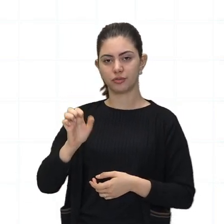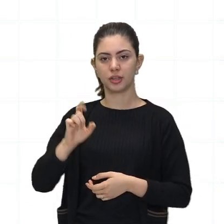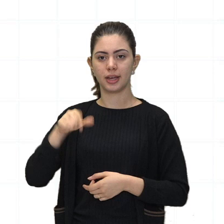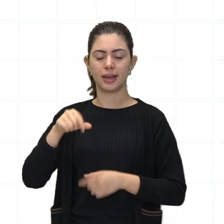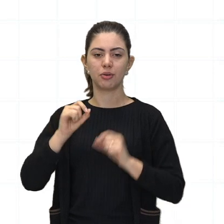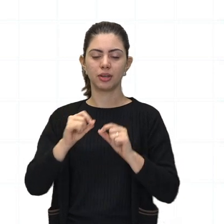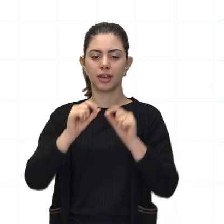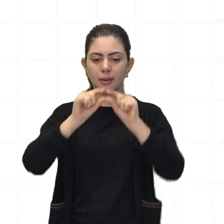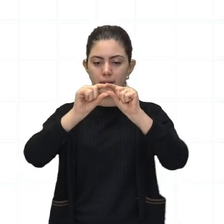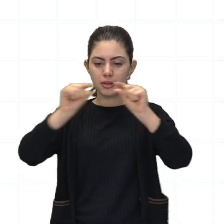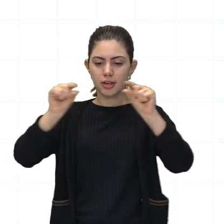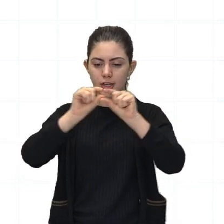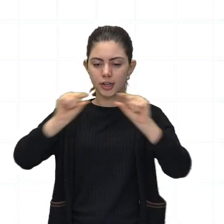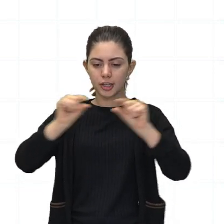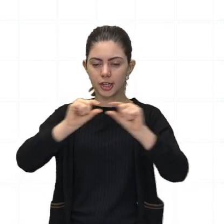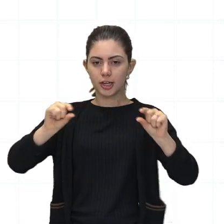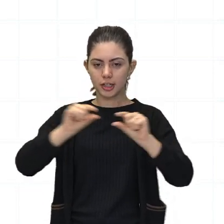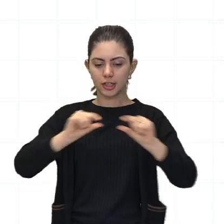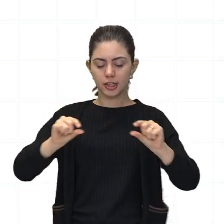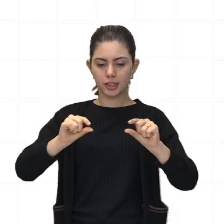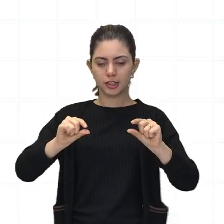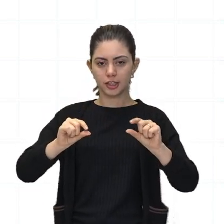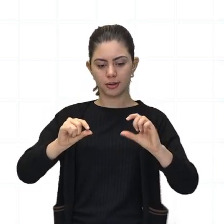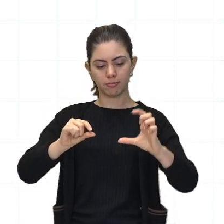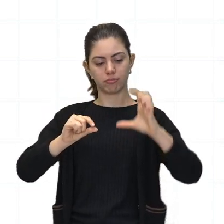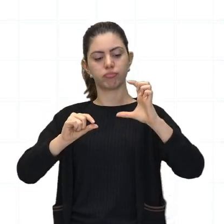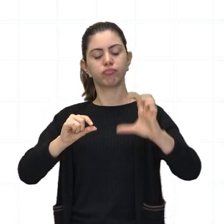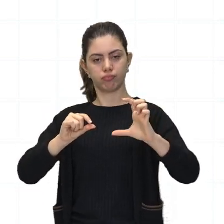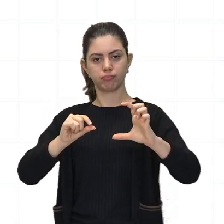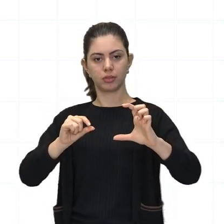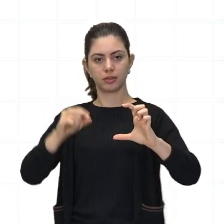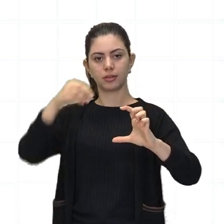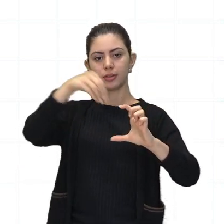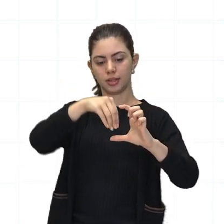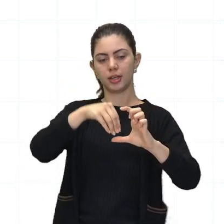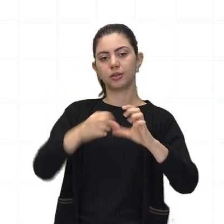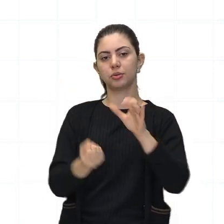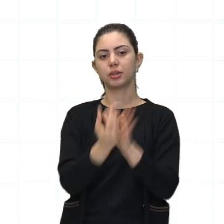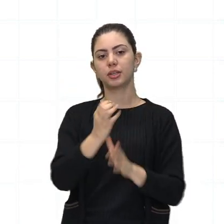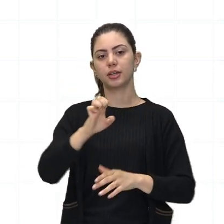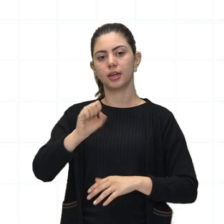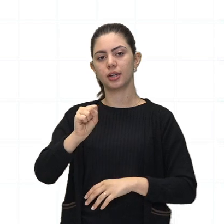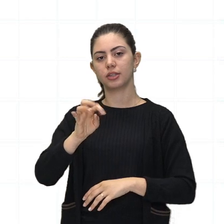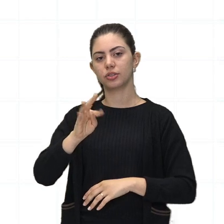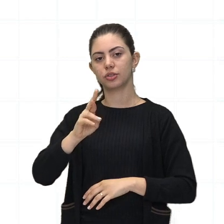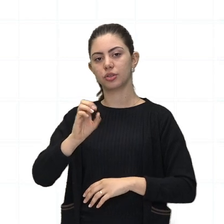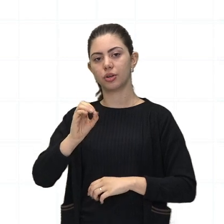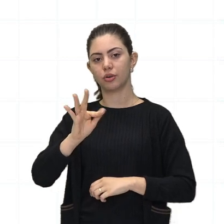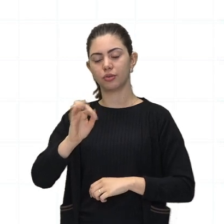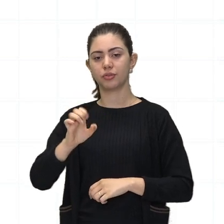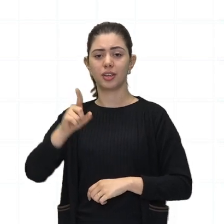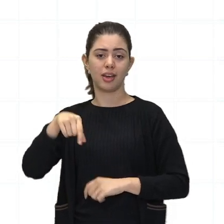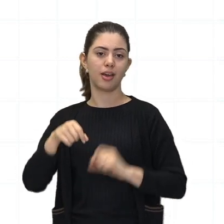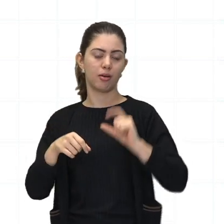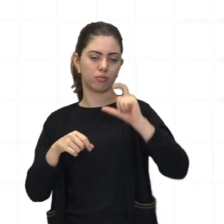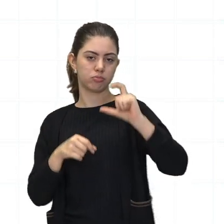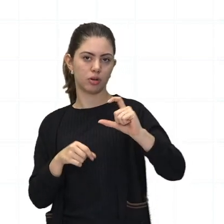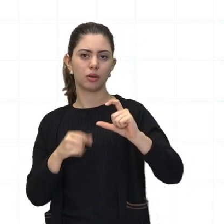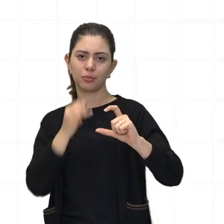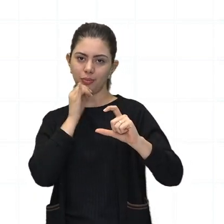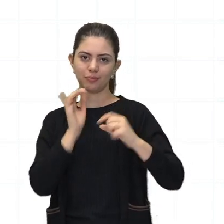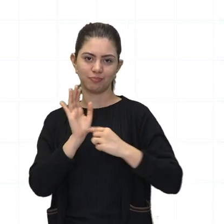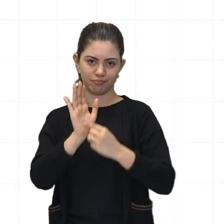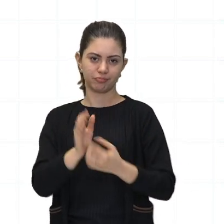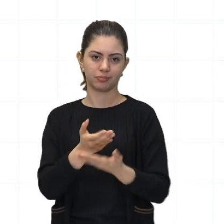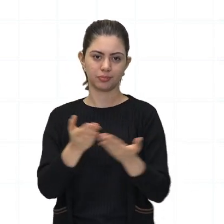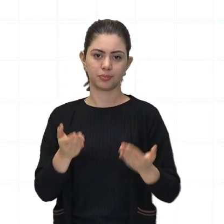vários versos, os vários versos dentro de uma estrofe, só que a estrofe é só um bloco, como a gente vai ver no exemplo a seguir.